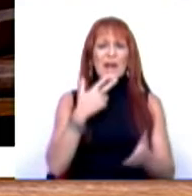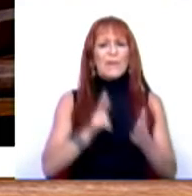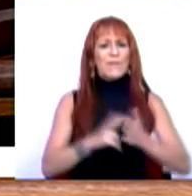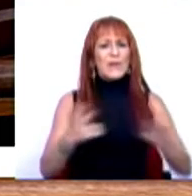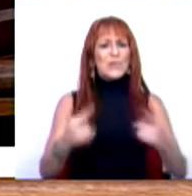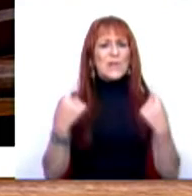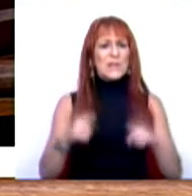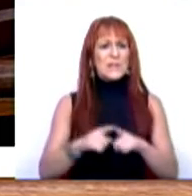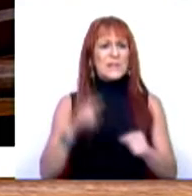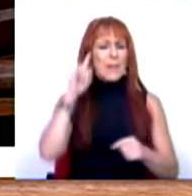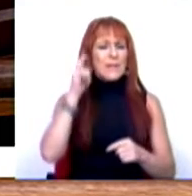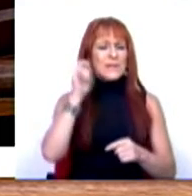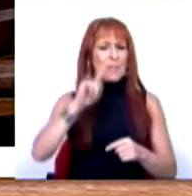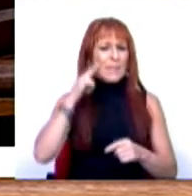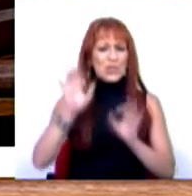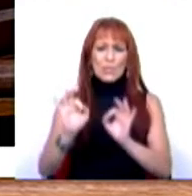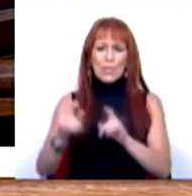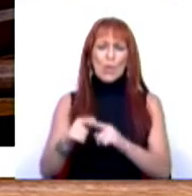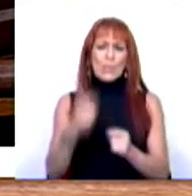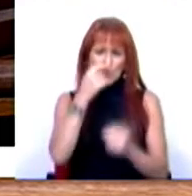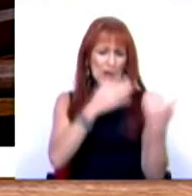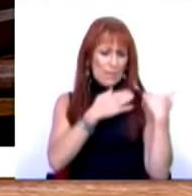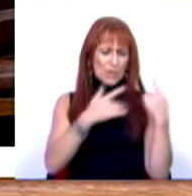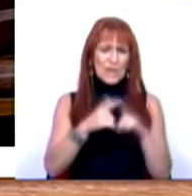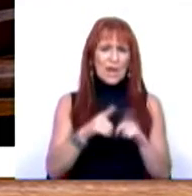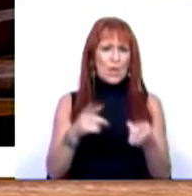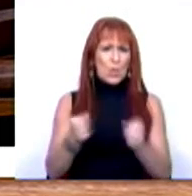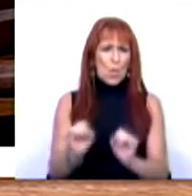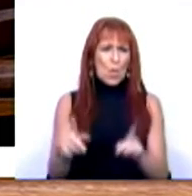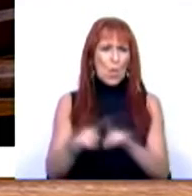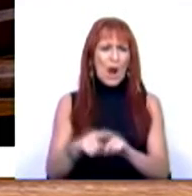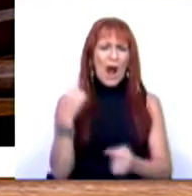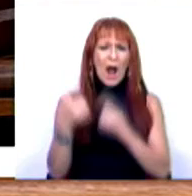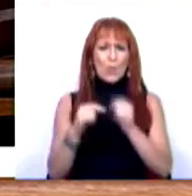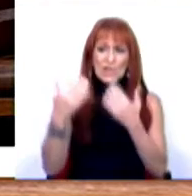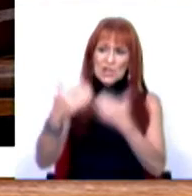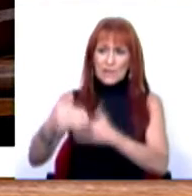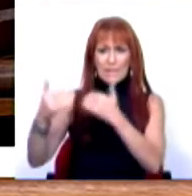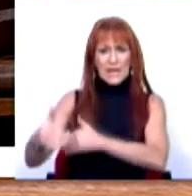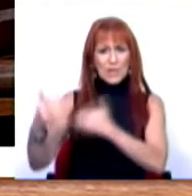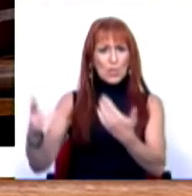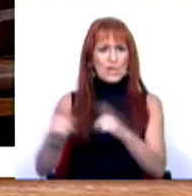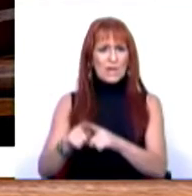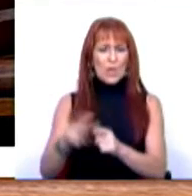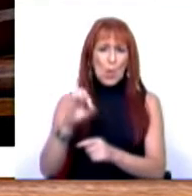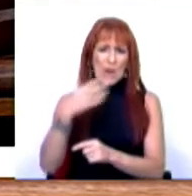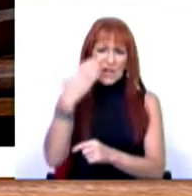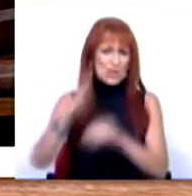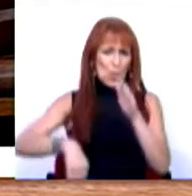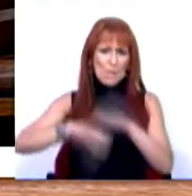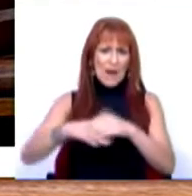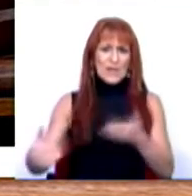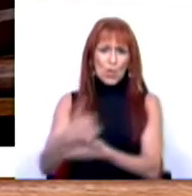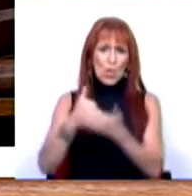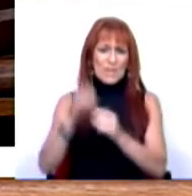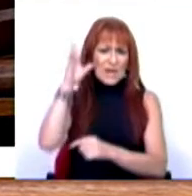verdade, sabemos que um cuidador, um detentor responsável, não passará, salvo algumas limitações, mais do que 8 dias para